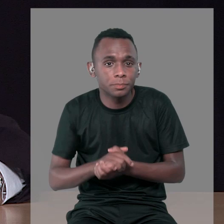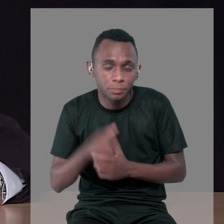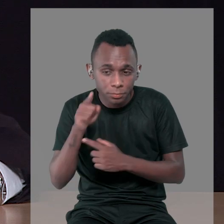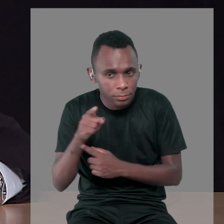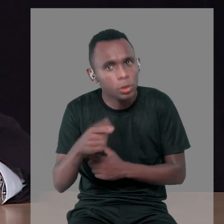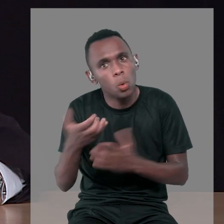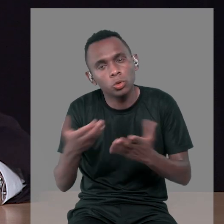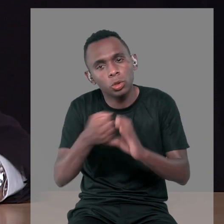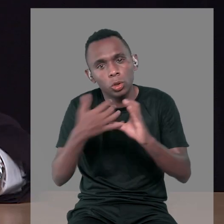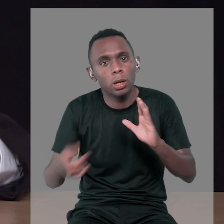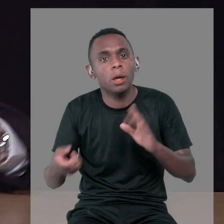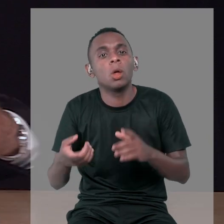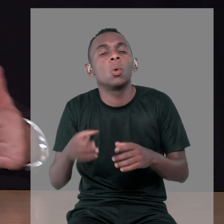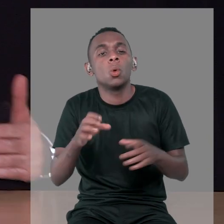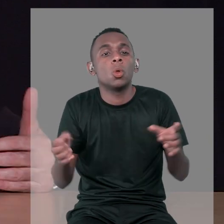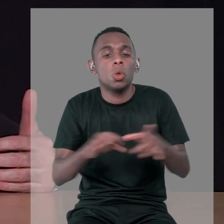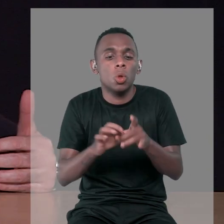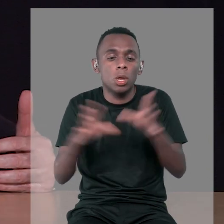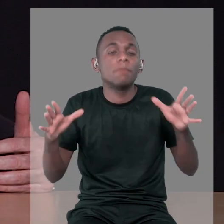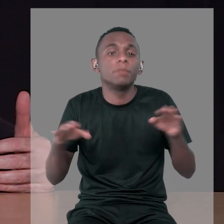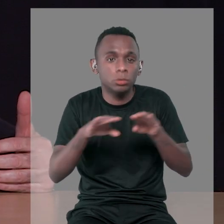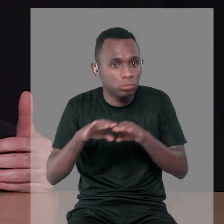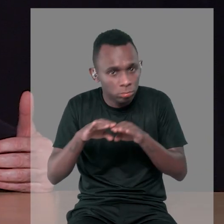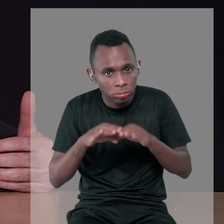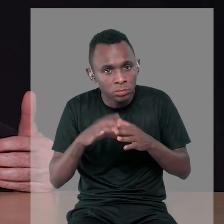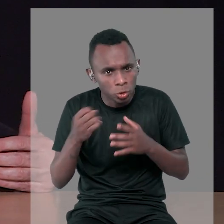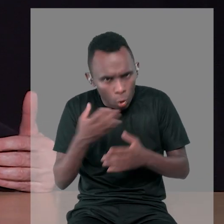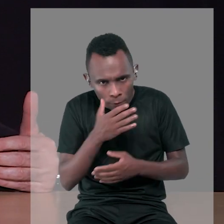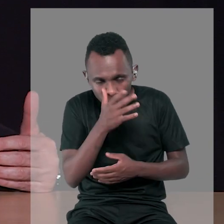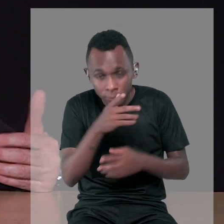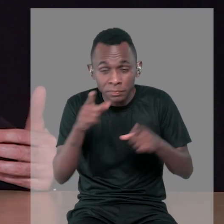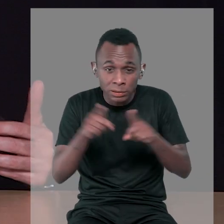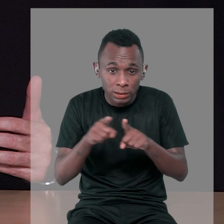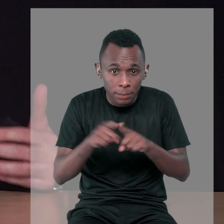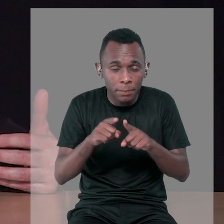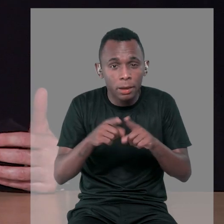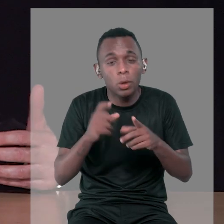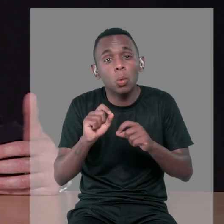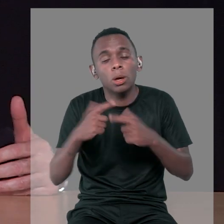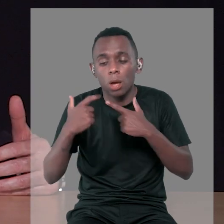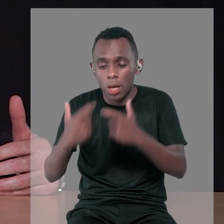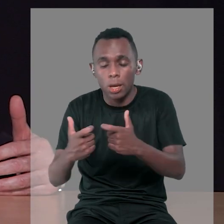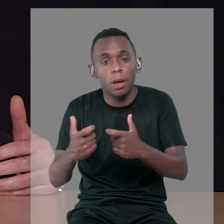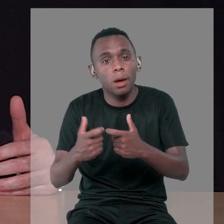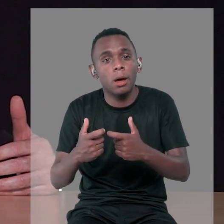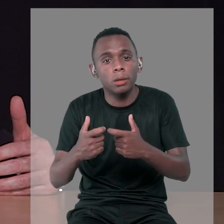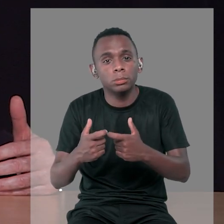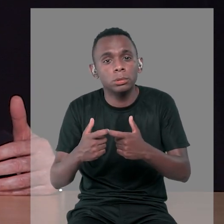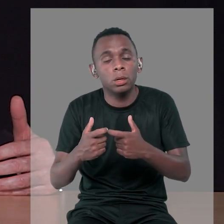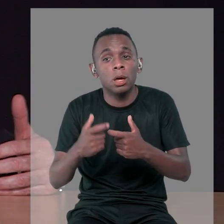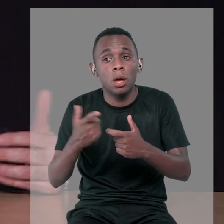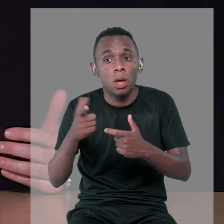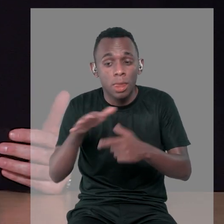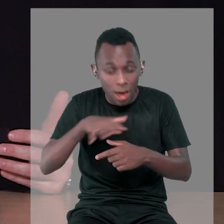neoliberal, né? O segundo extrato é que a guerra é contraproducente para o comércio,